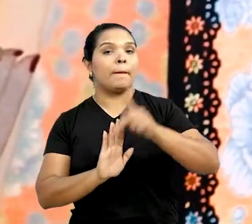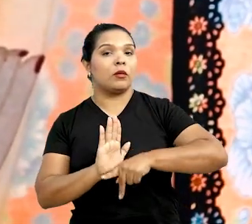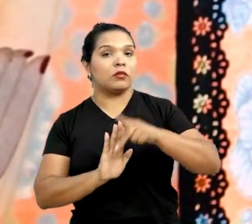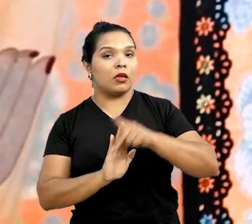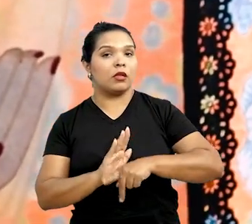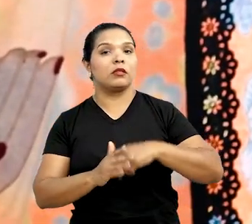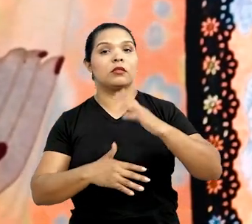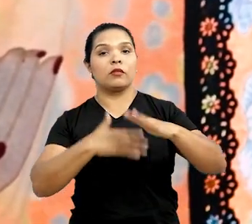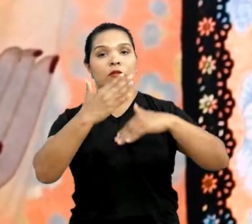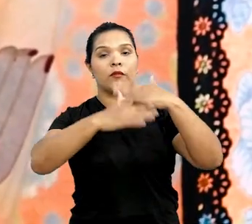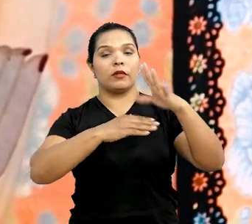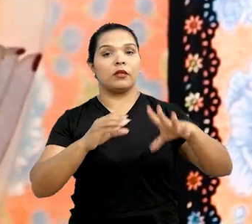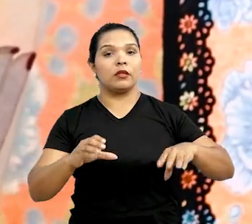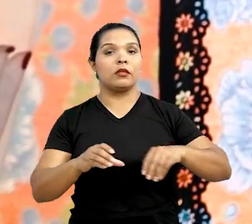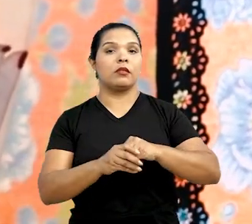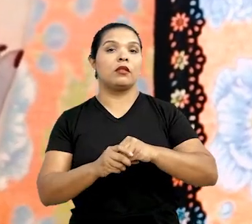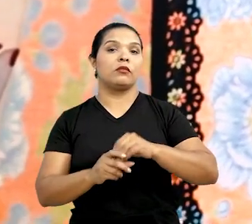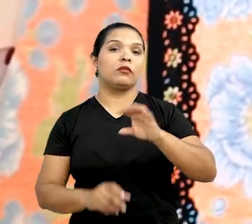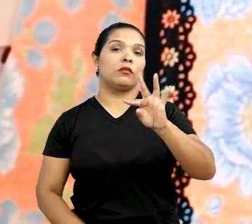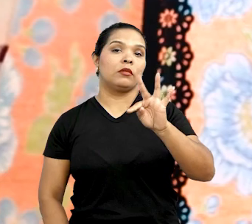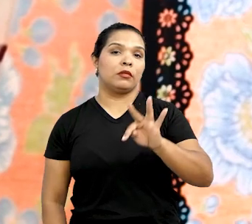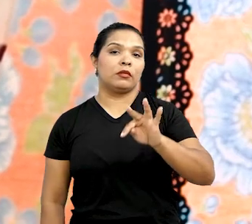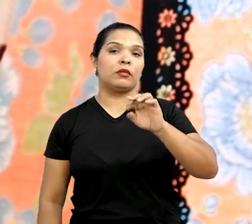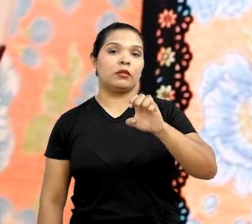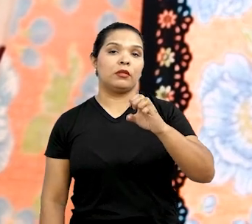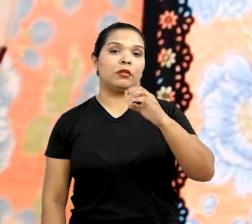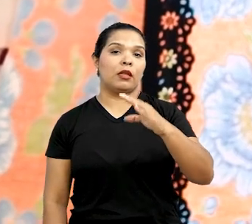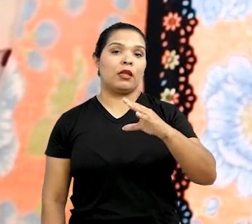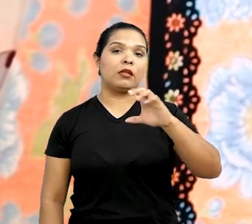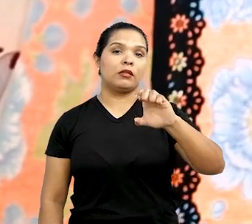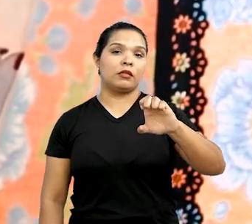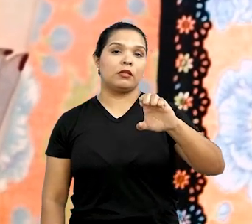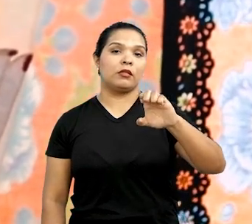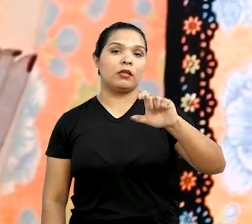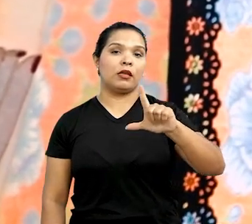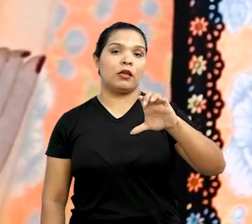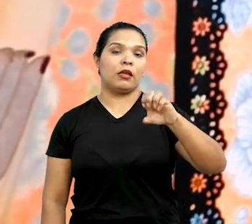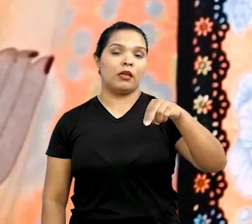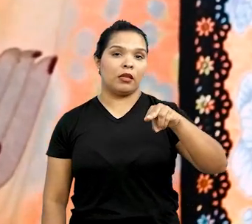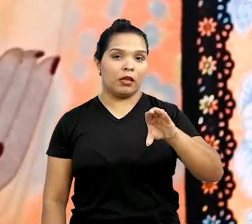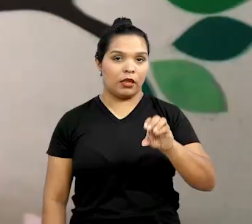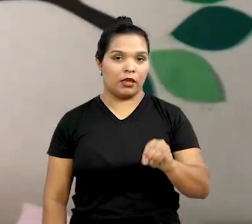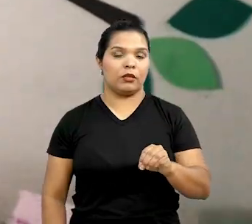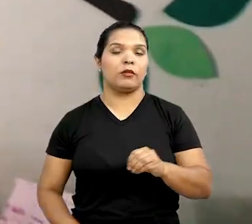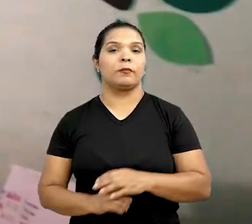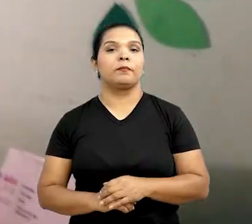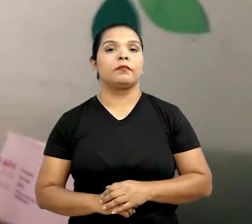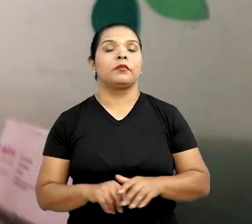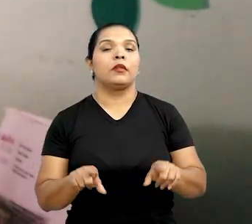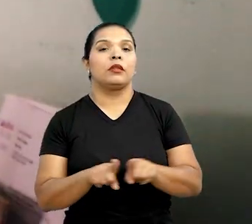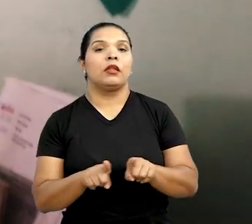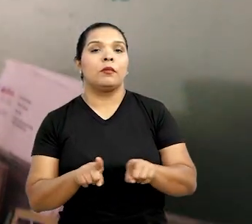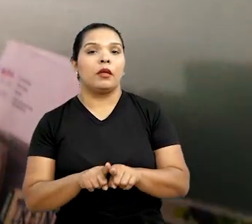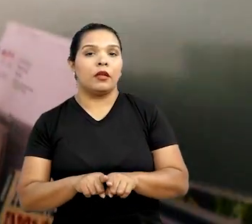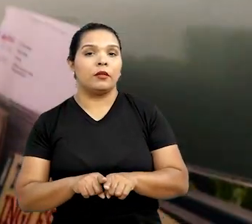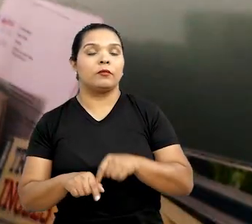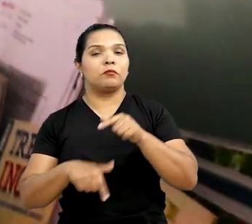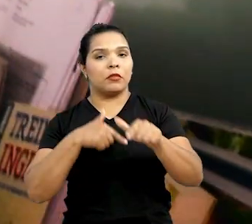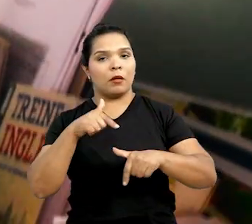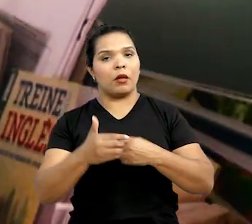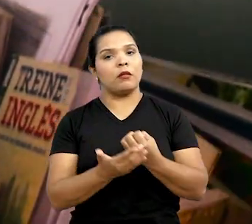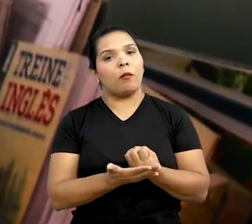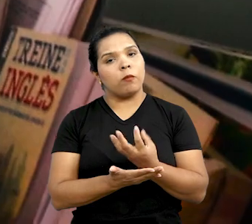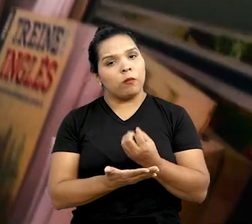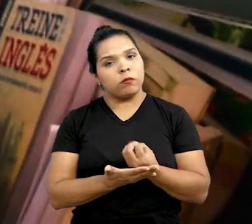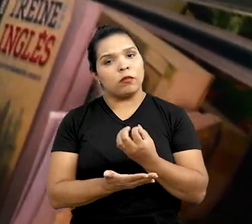sendo desenvolvidos dentro do Tecelendo e também nas comunidades rurais e urbano-periféricas. Além dos trabalhos de